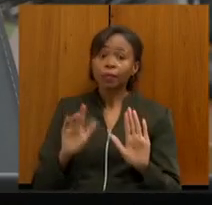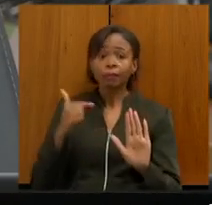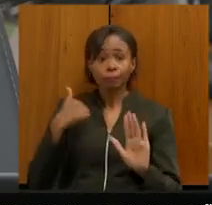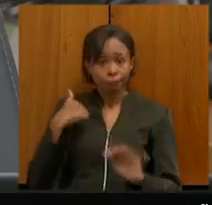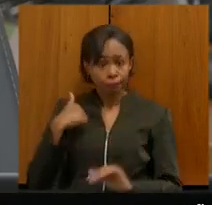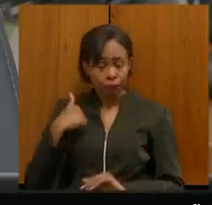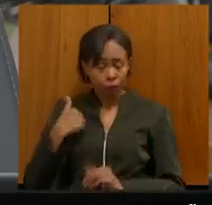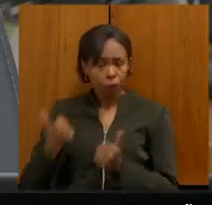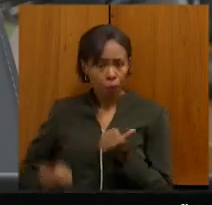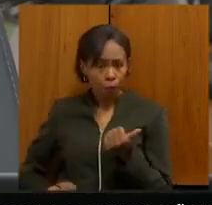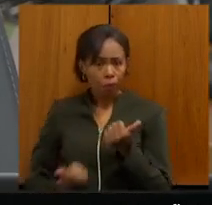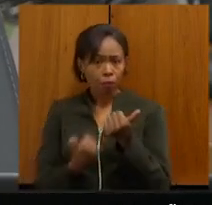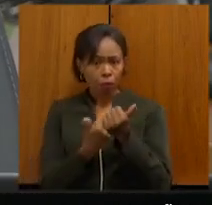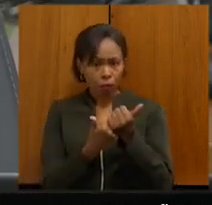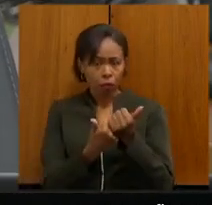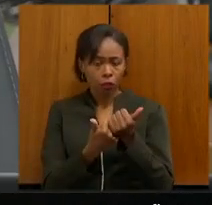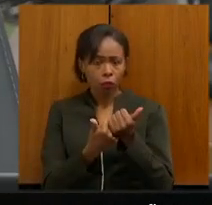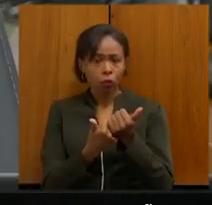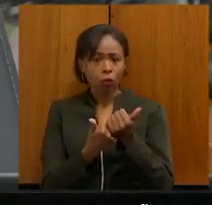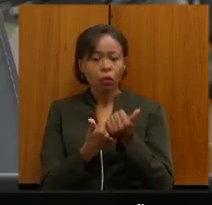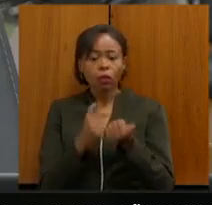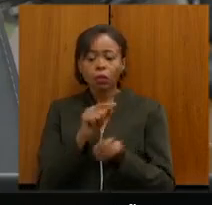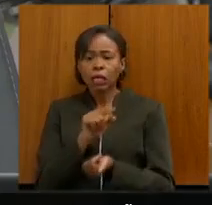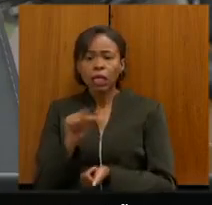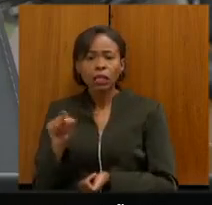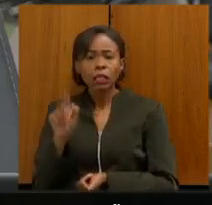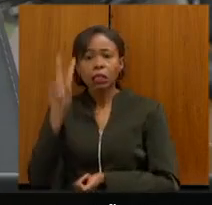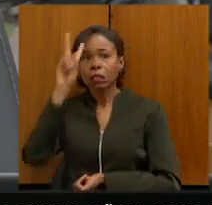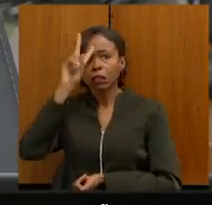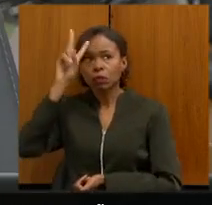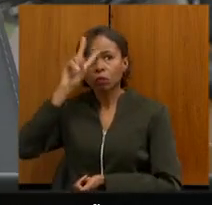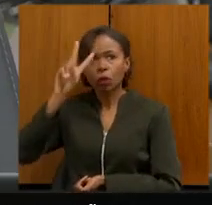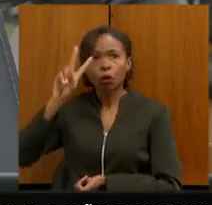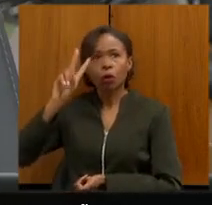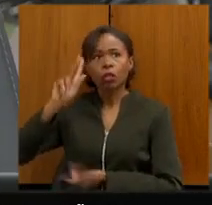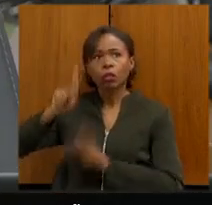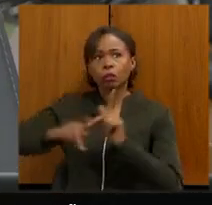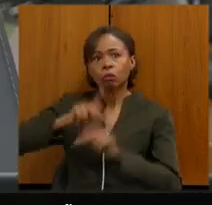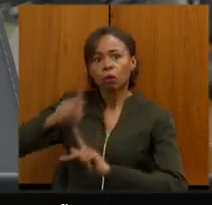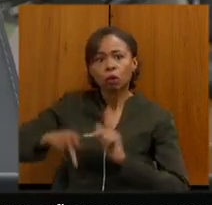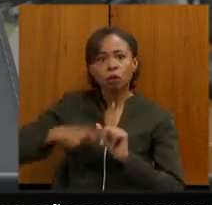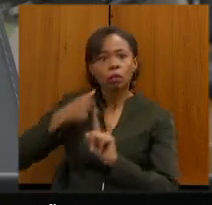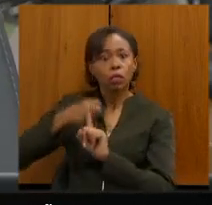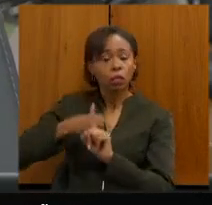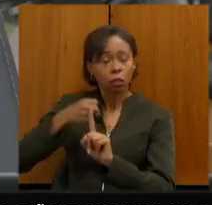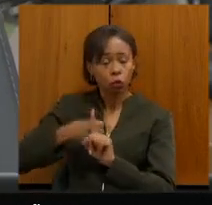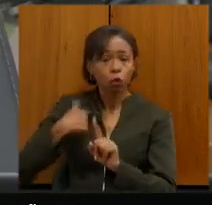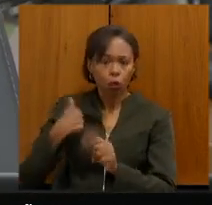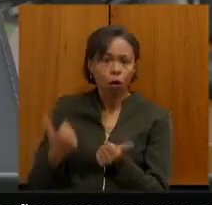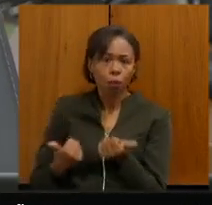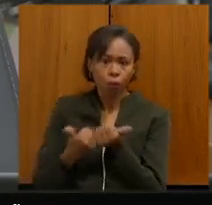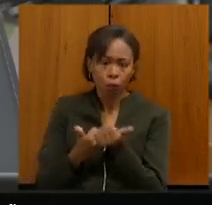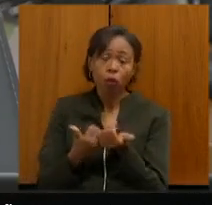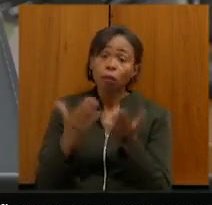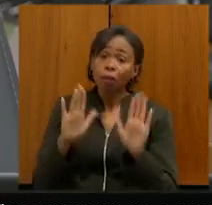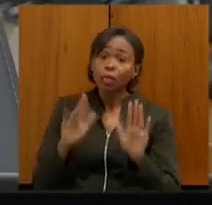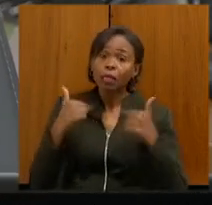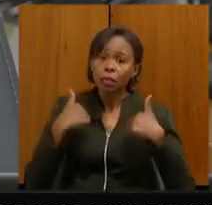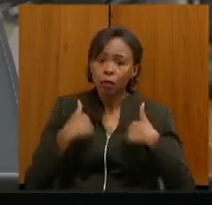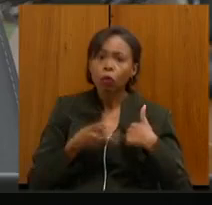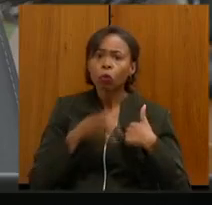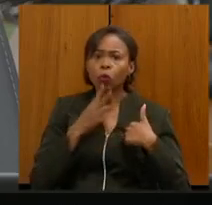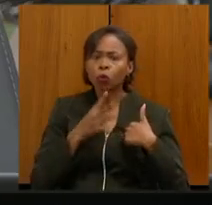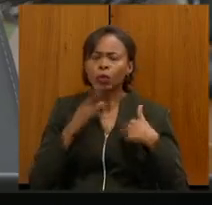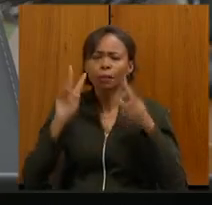apoiadora desses desses históricos desses povos e dessas lutas consigo ter um olhar de reconhecimento